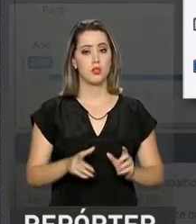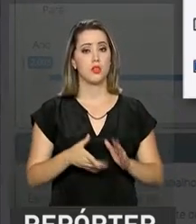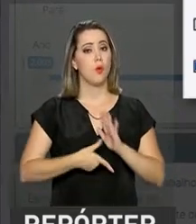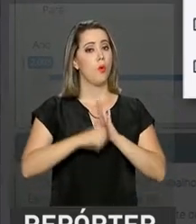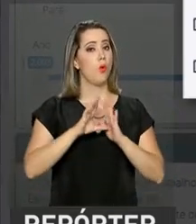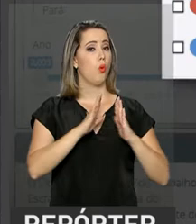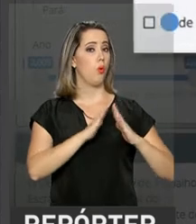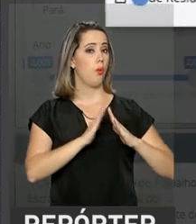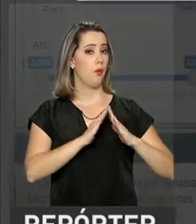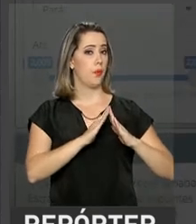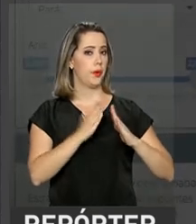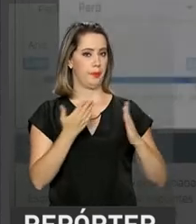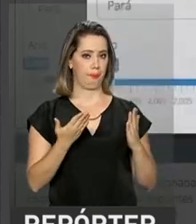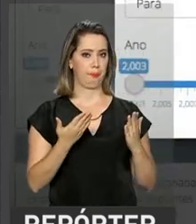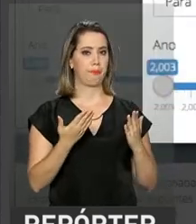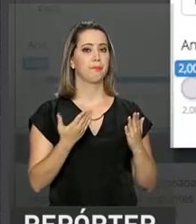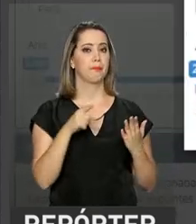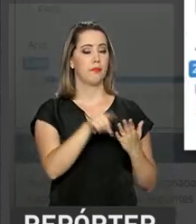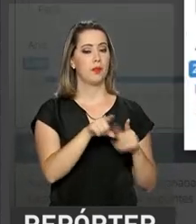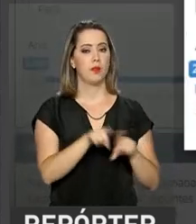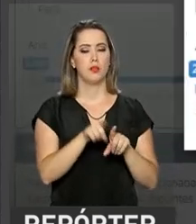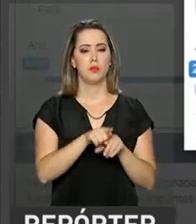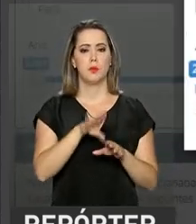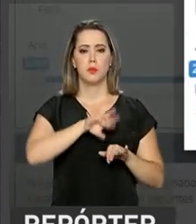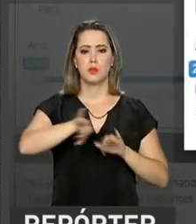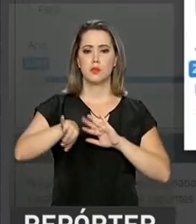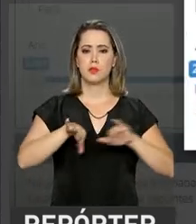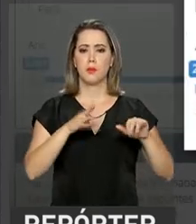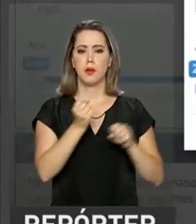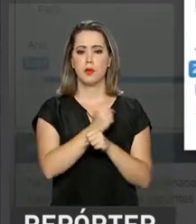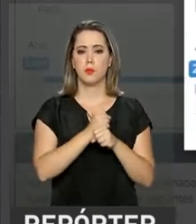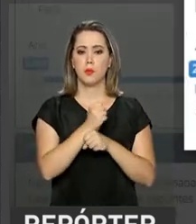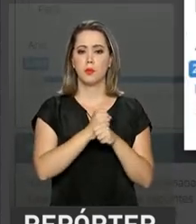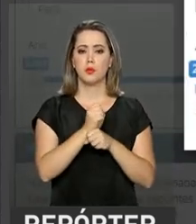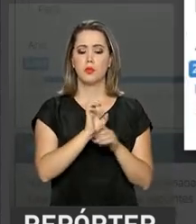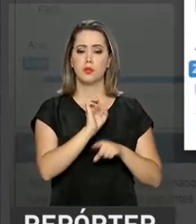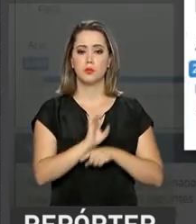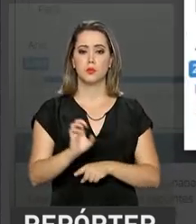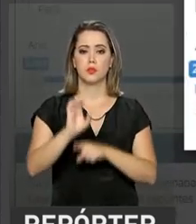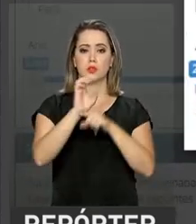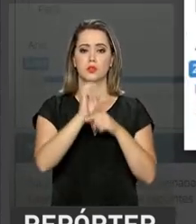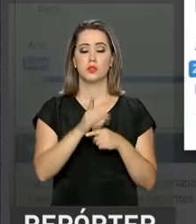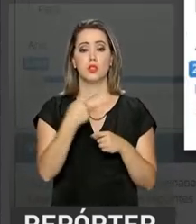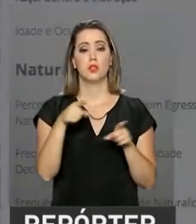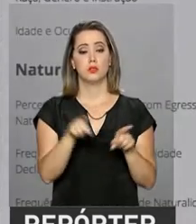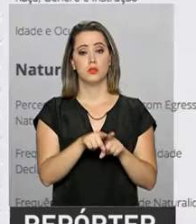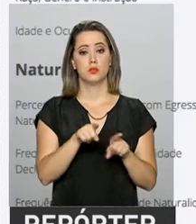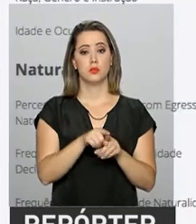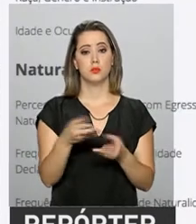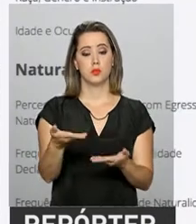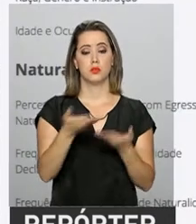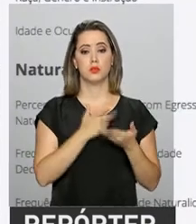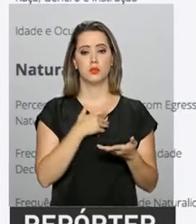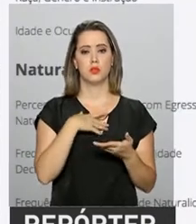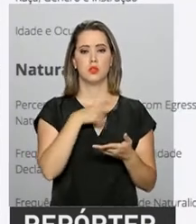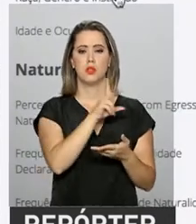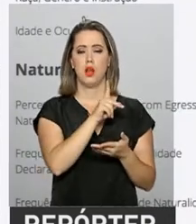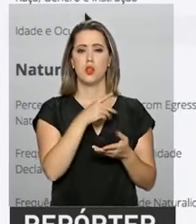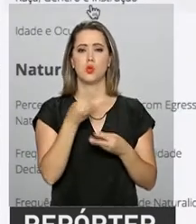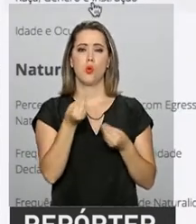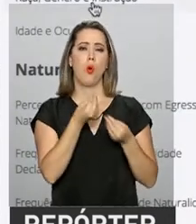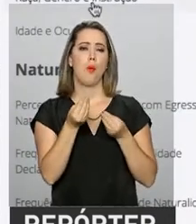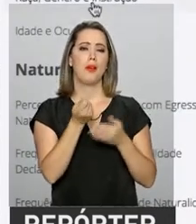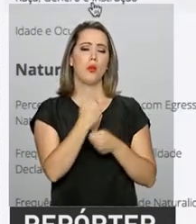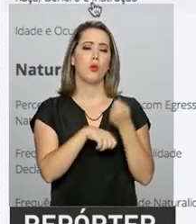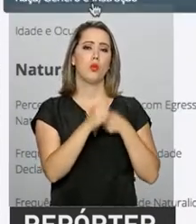quando foi aliciado os dados ainda podem ser separados por ano no estado o sistema também traz o perfil sócio-econômico das